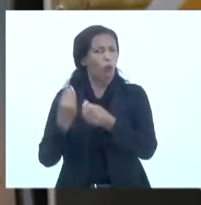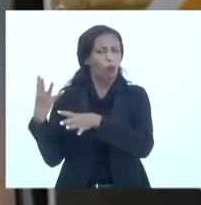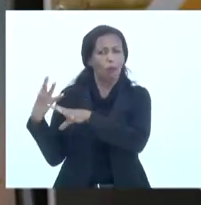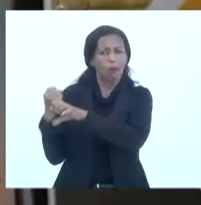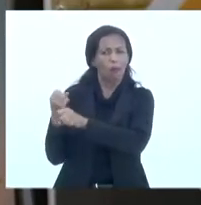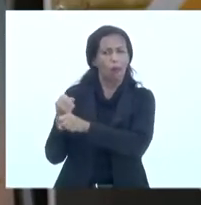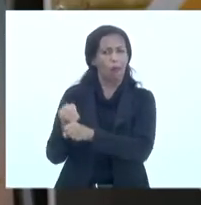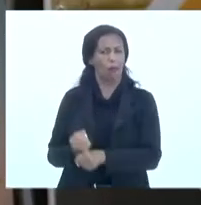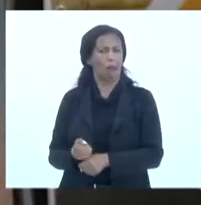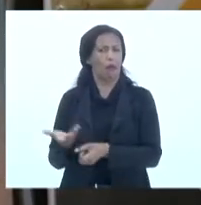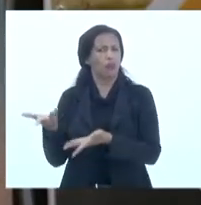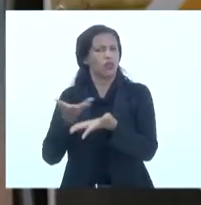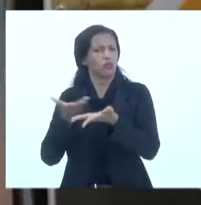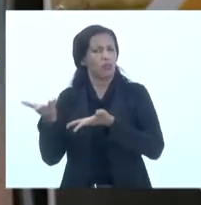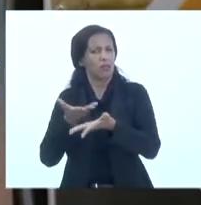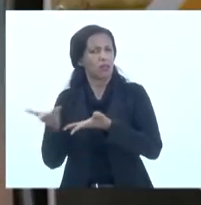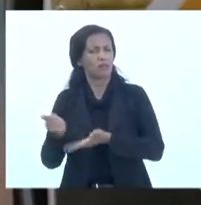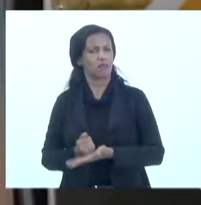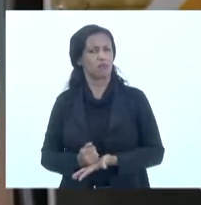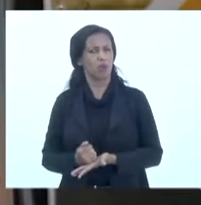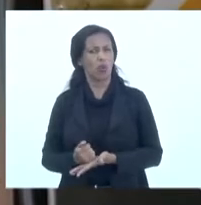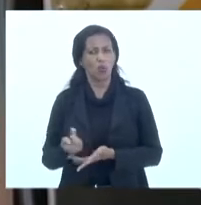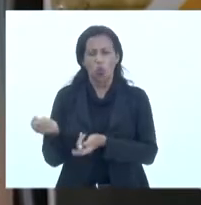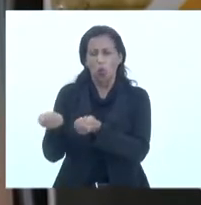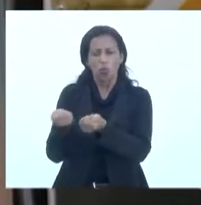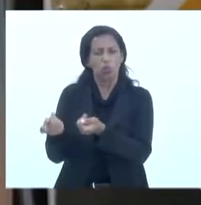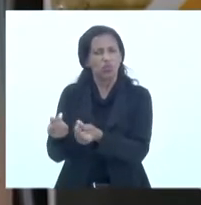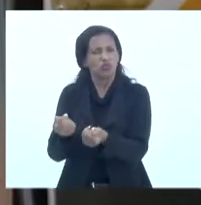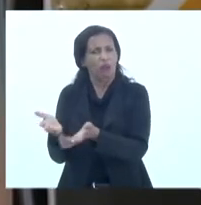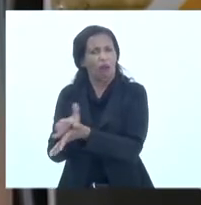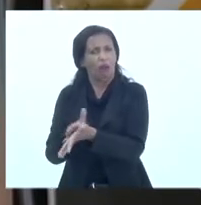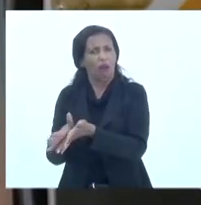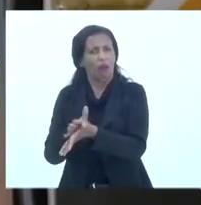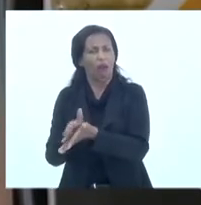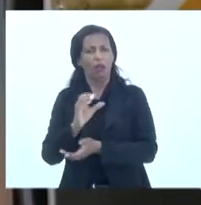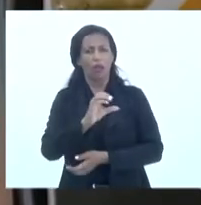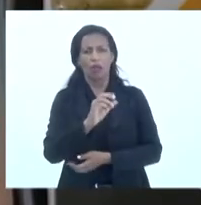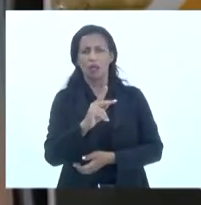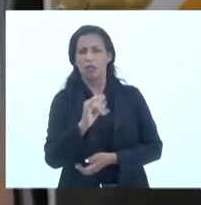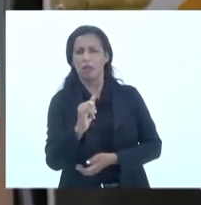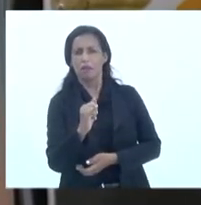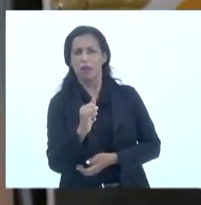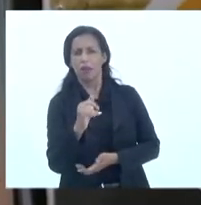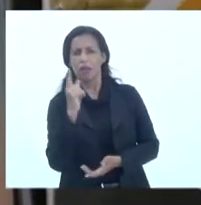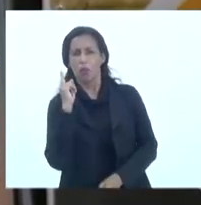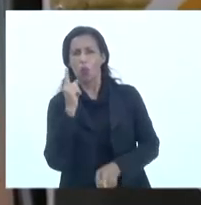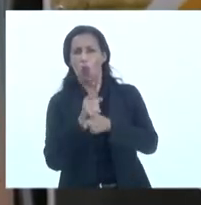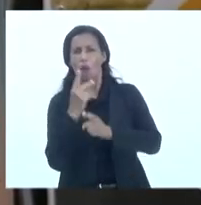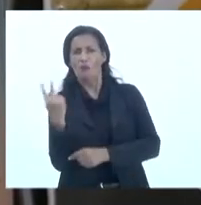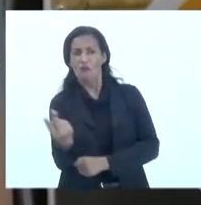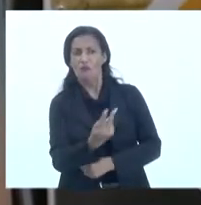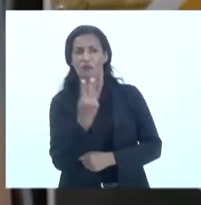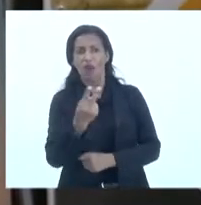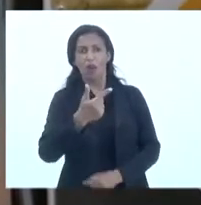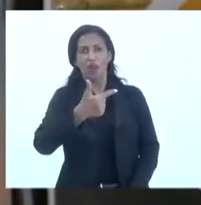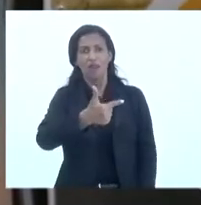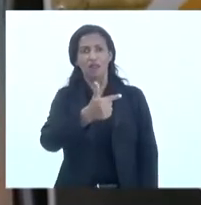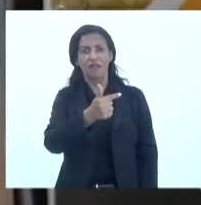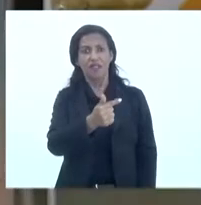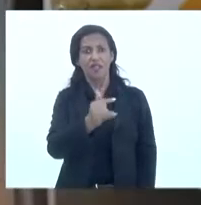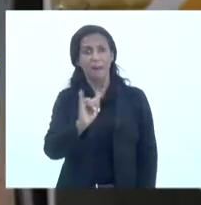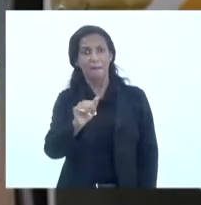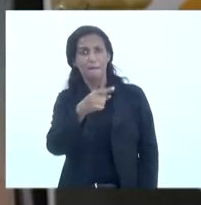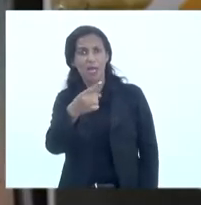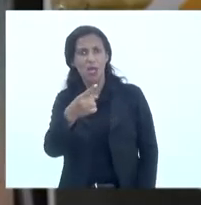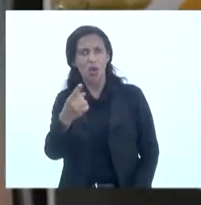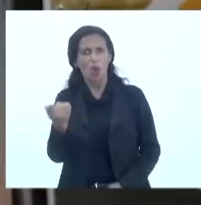royalties, as participações especiais, sem nenhum controle. A CPI achou um valor aí de 27 bilhões que as petroleiras devem ao